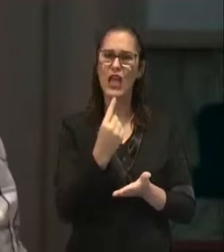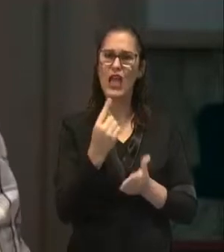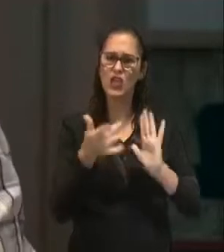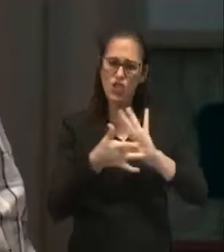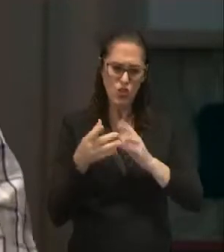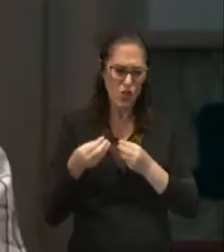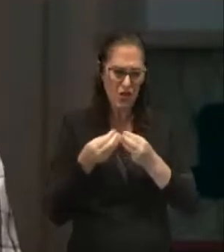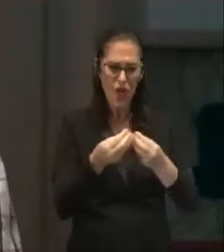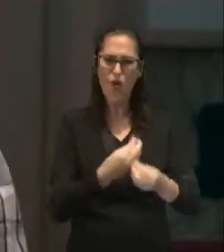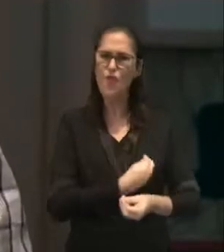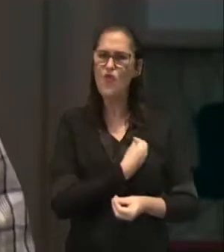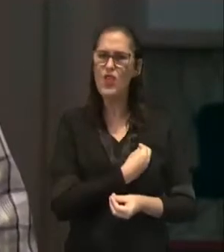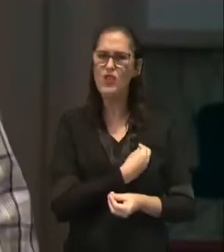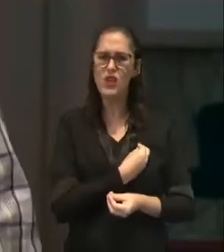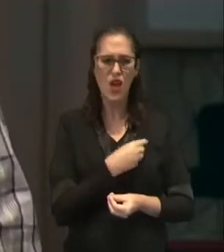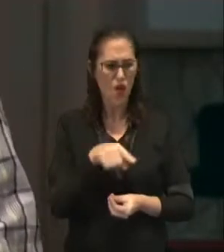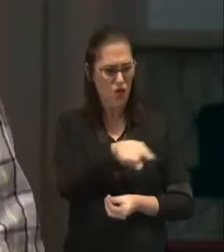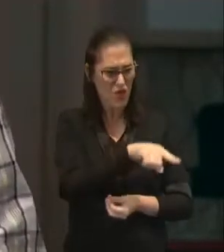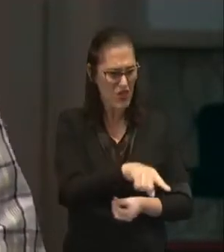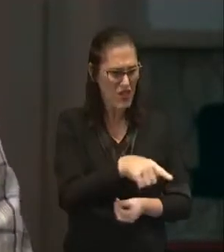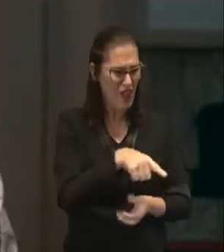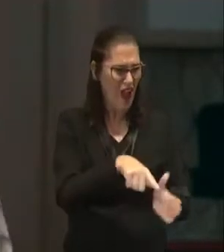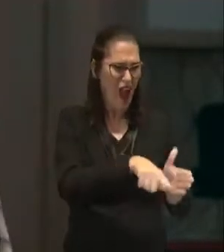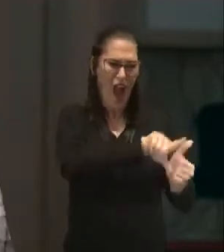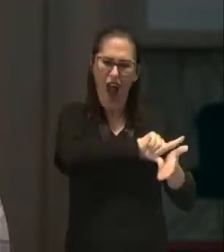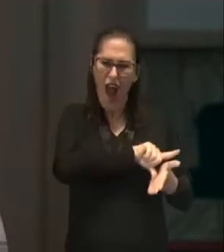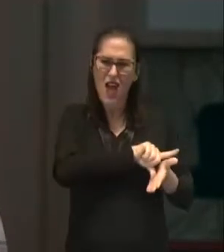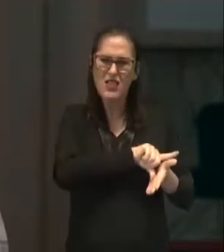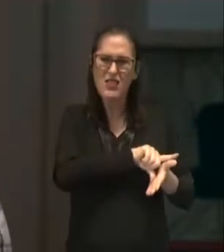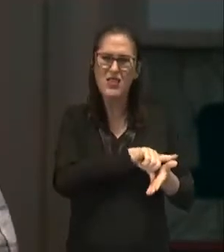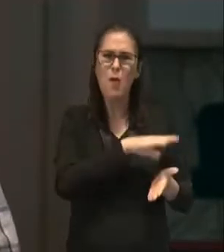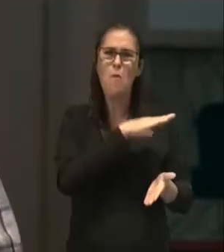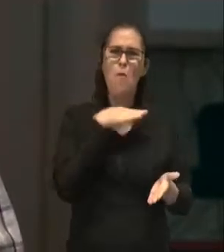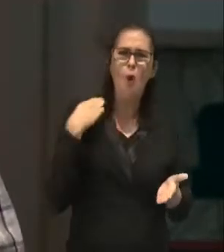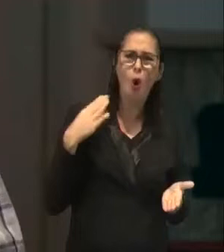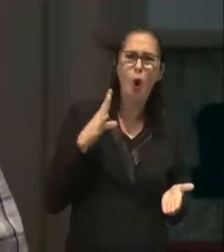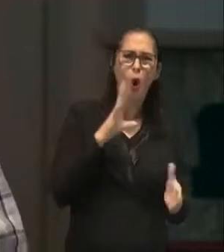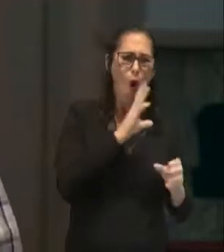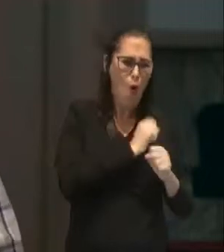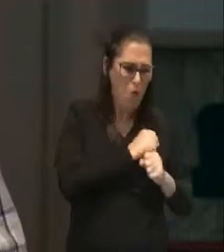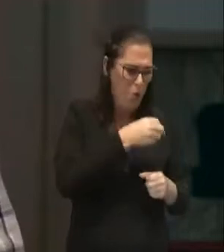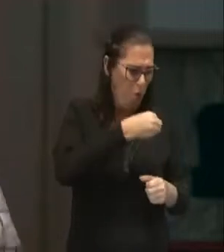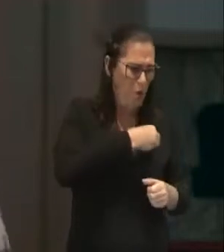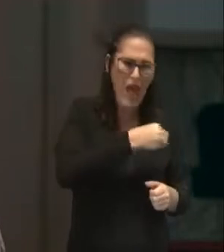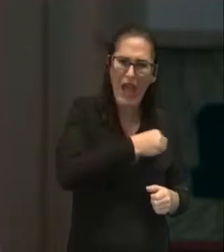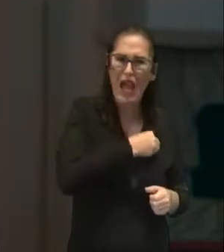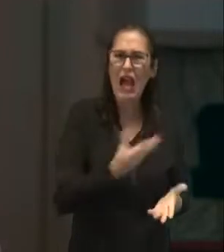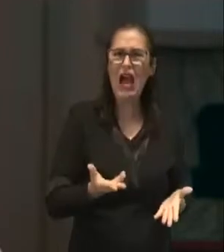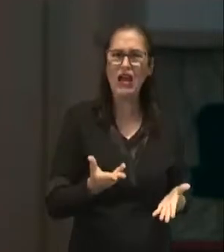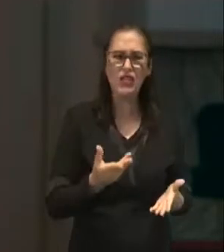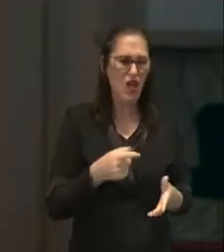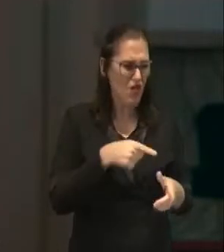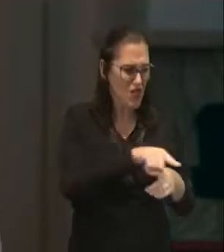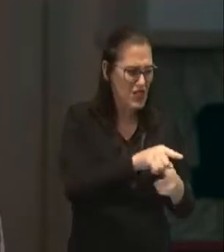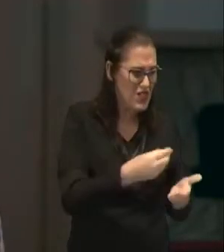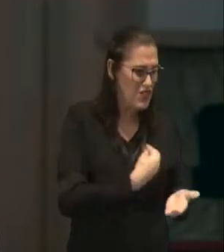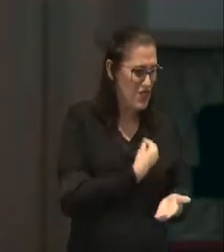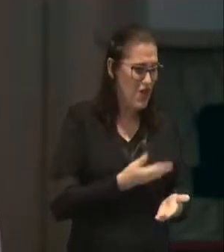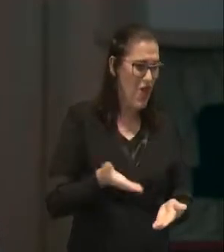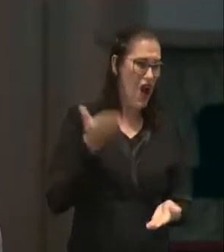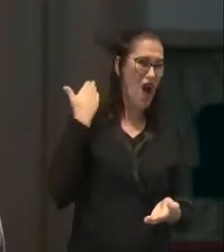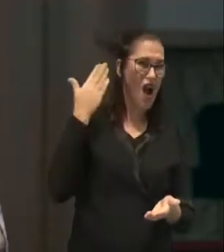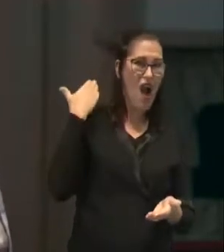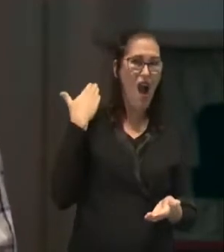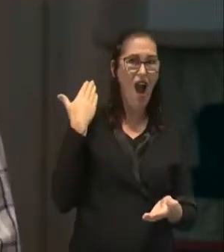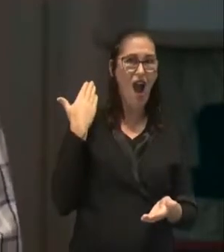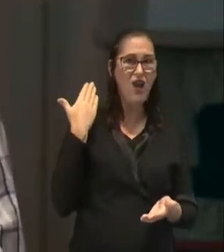vida, estando vós mortos nos vossos delitos e pecados, nos quais andastes outrora, segundo o